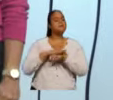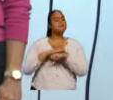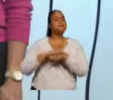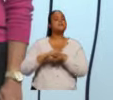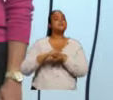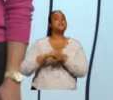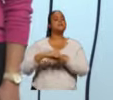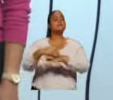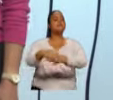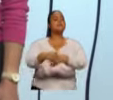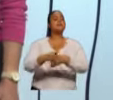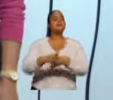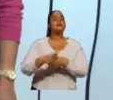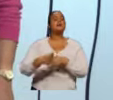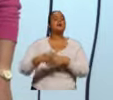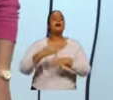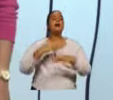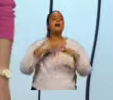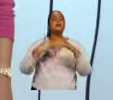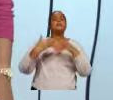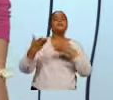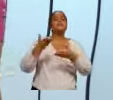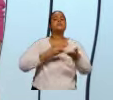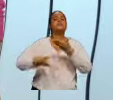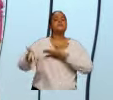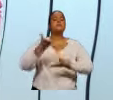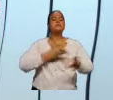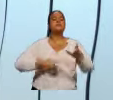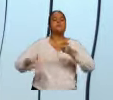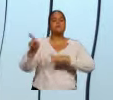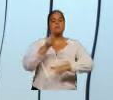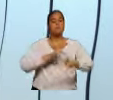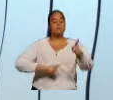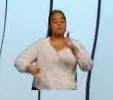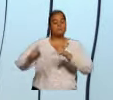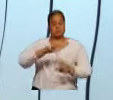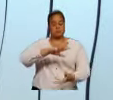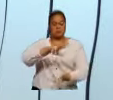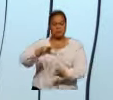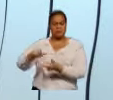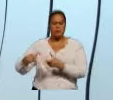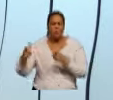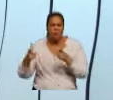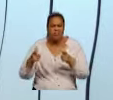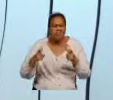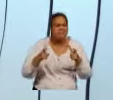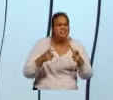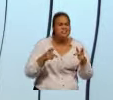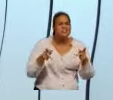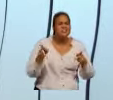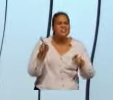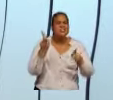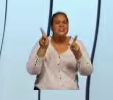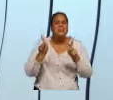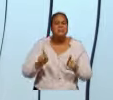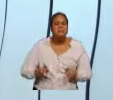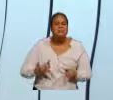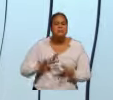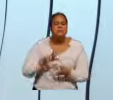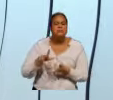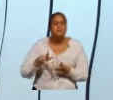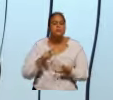mundial a gente vai pensar onde é que estão as pessoas pelo mundo mas antes da gente